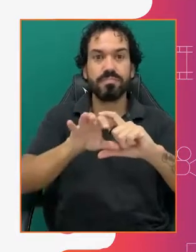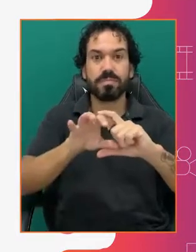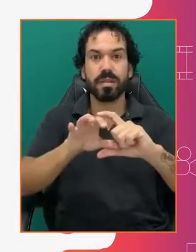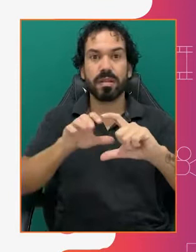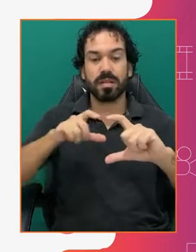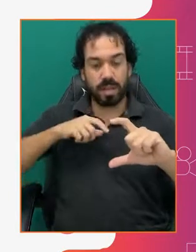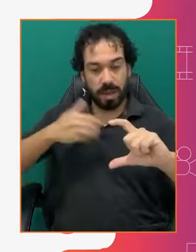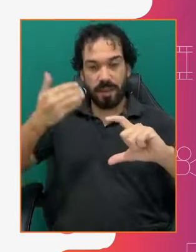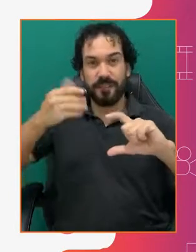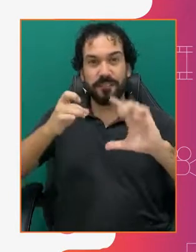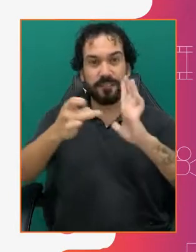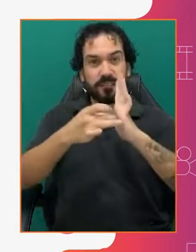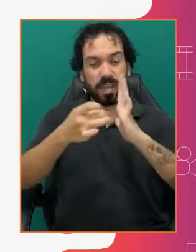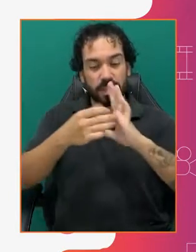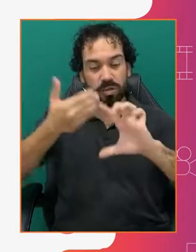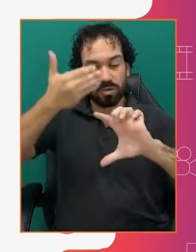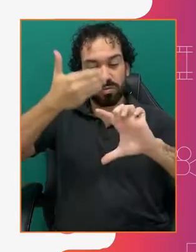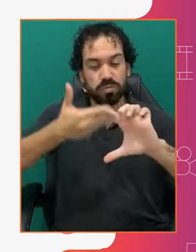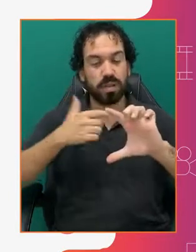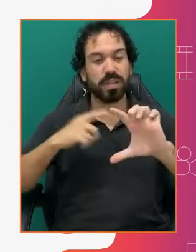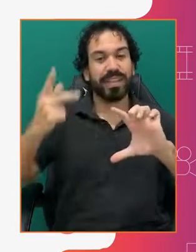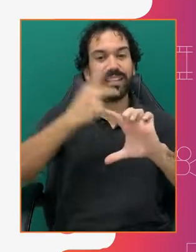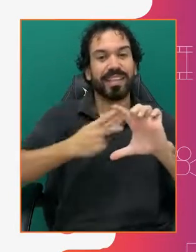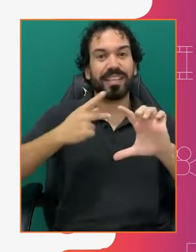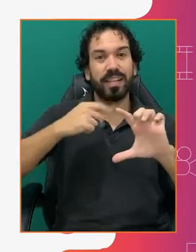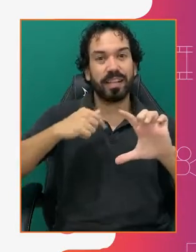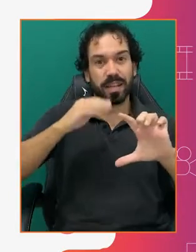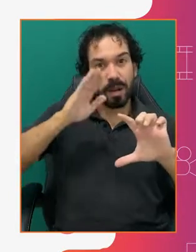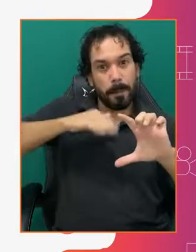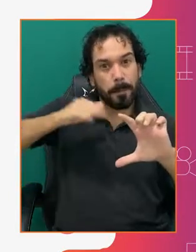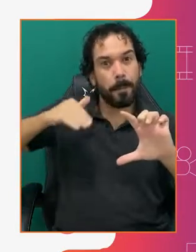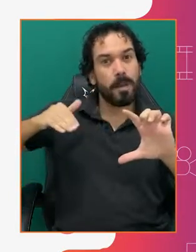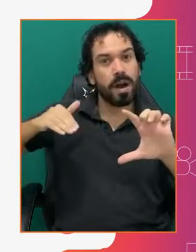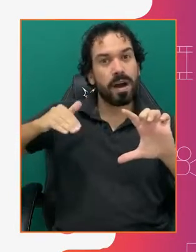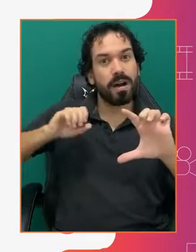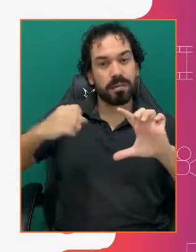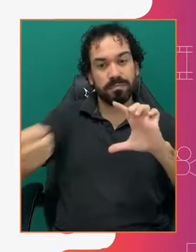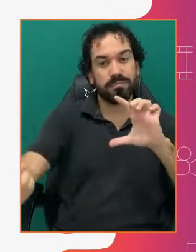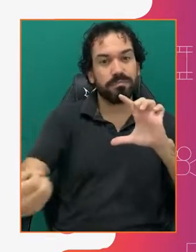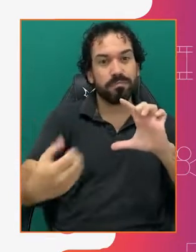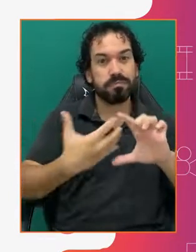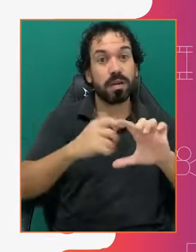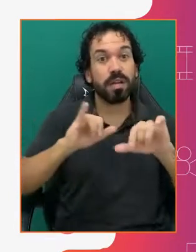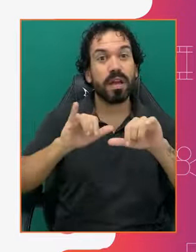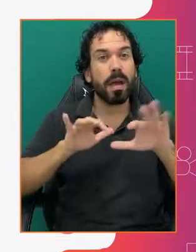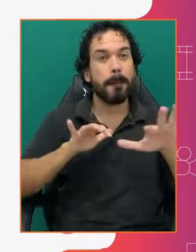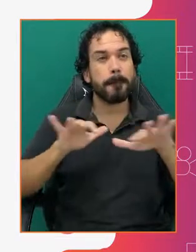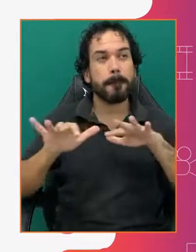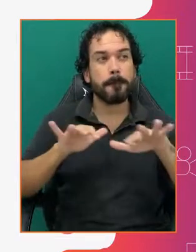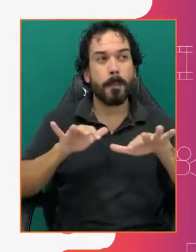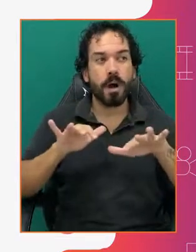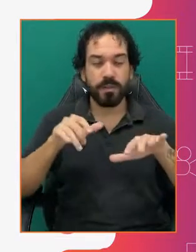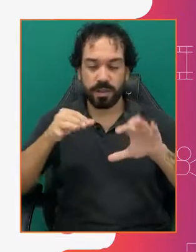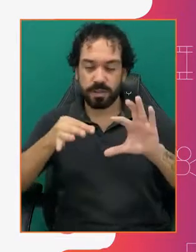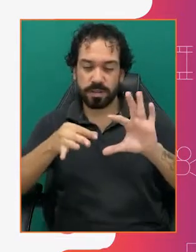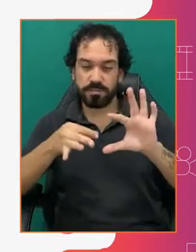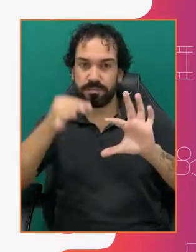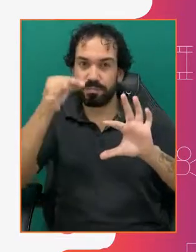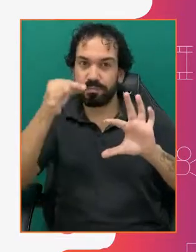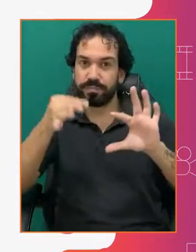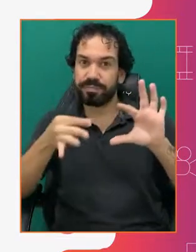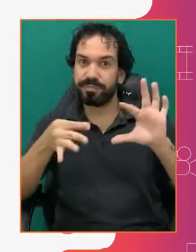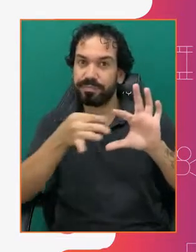uma placa de vidro que tinha alguns desenhos pintados nele. E quando você mexia nessa placa de